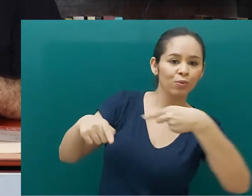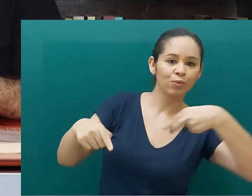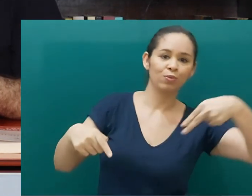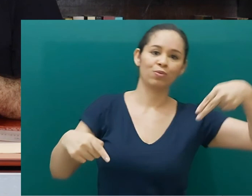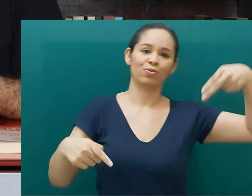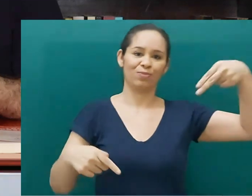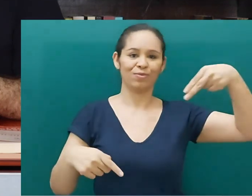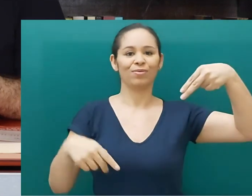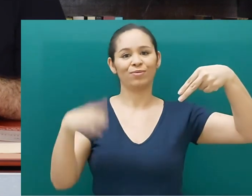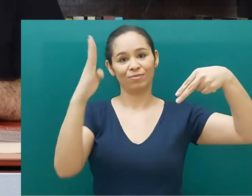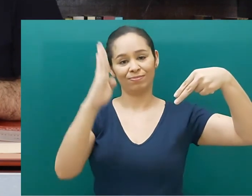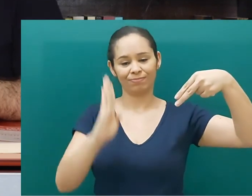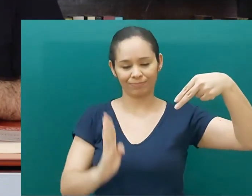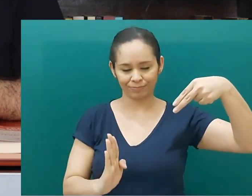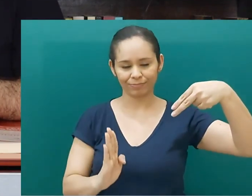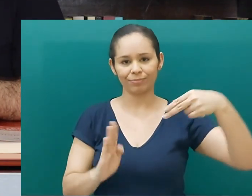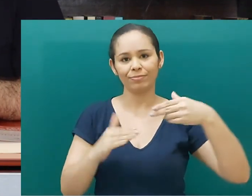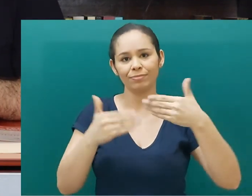Brasil.